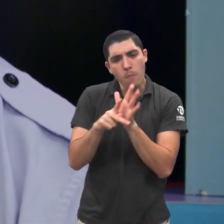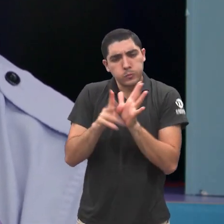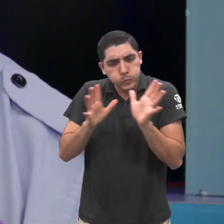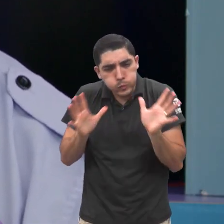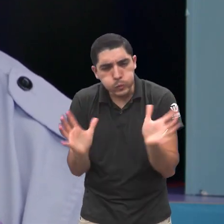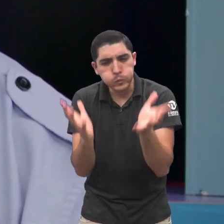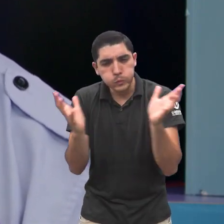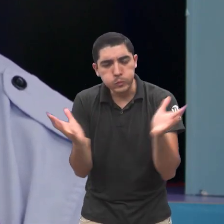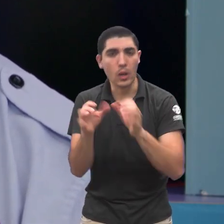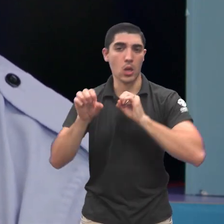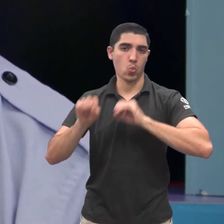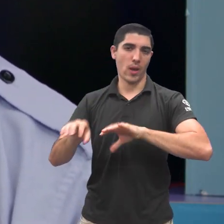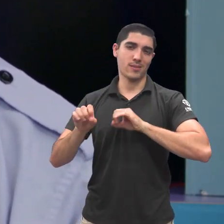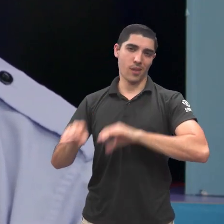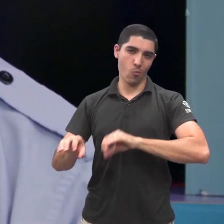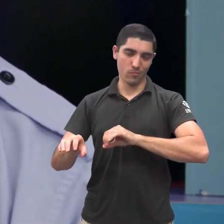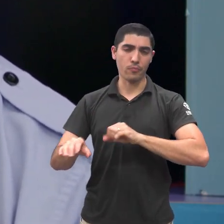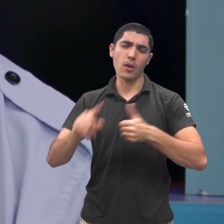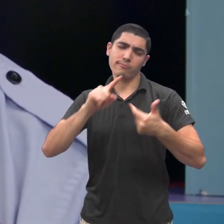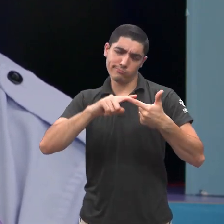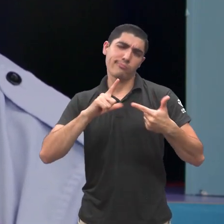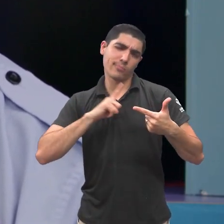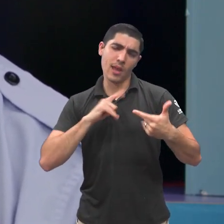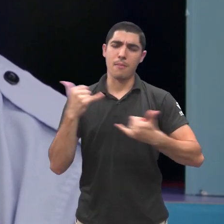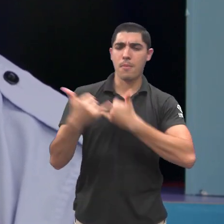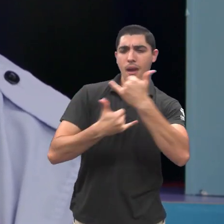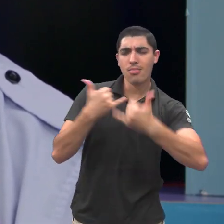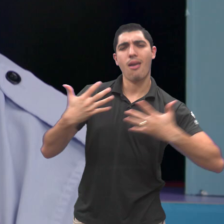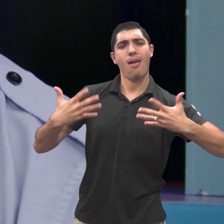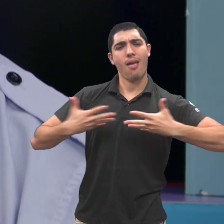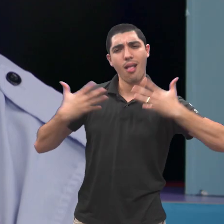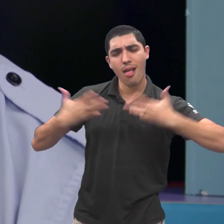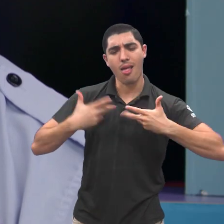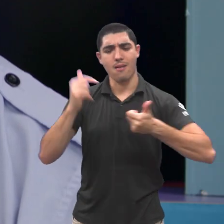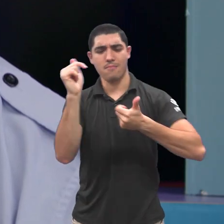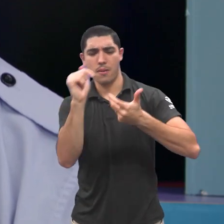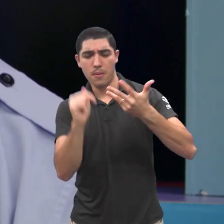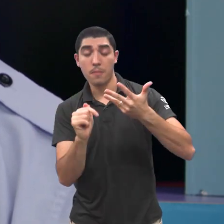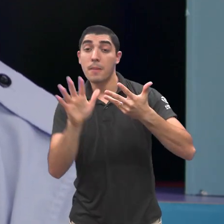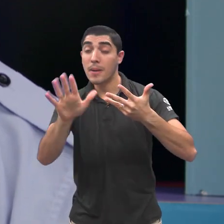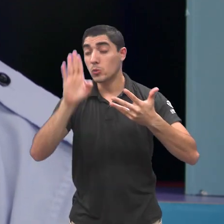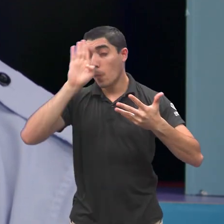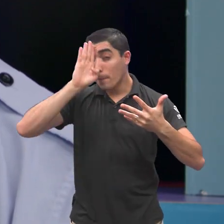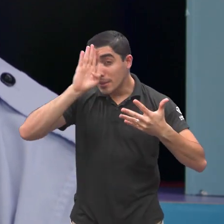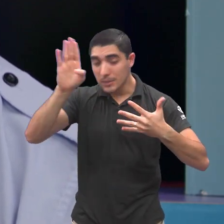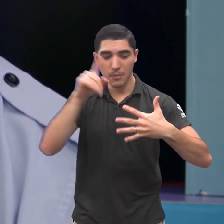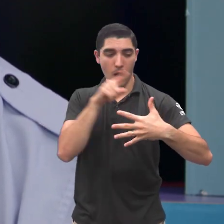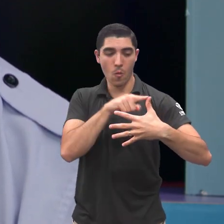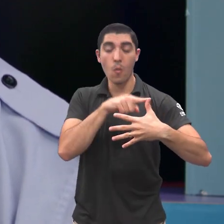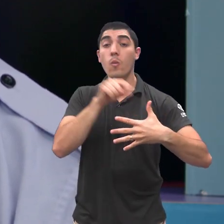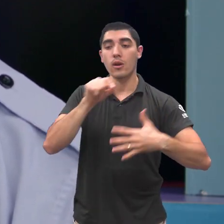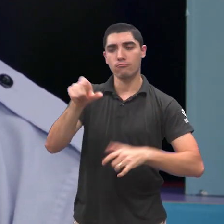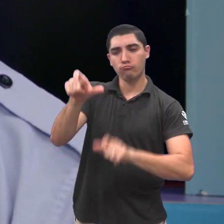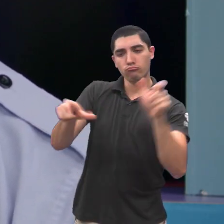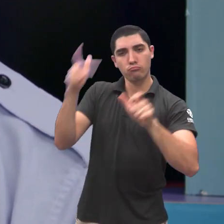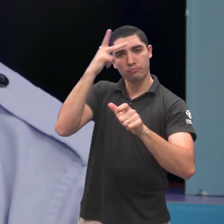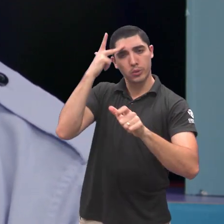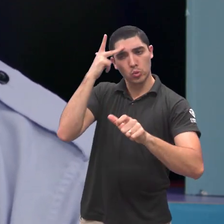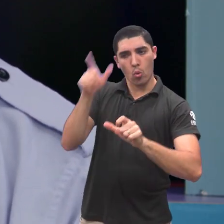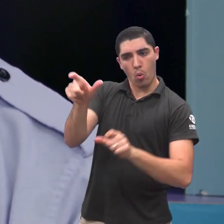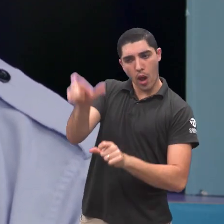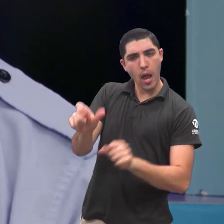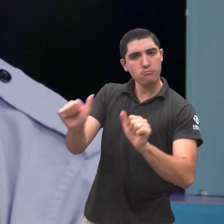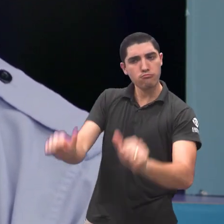aventura, diversão, né? Ele tem um compromisso em formar cidadãos comprometidos responsáveis,